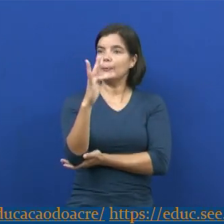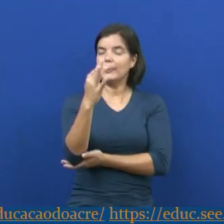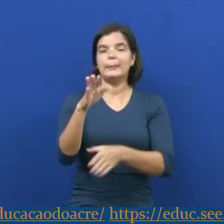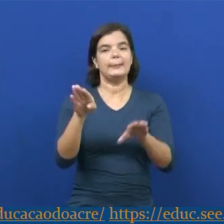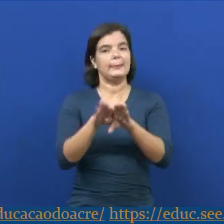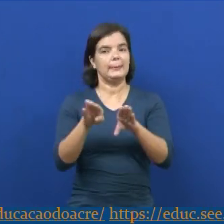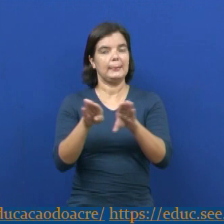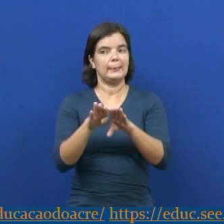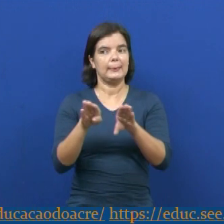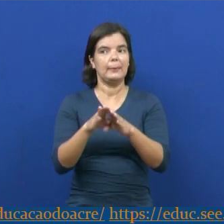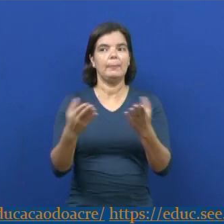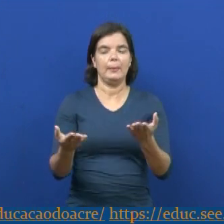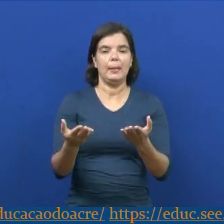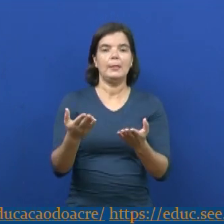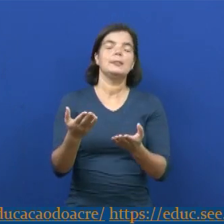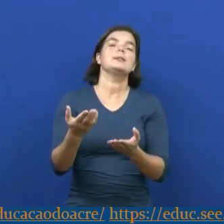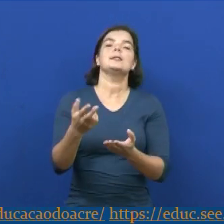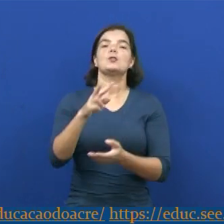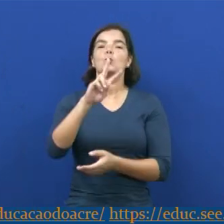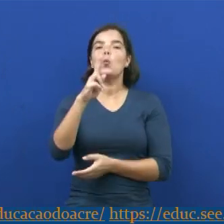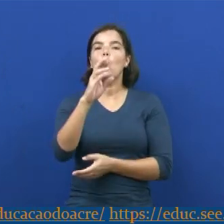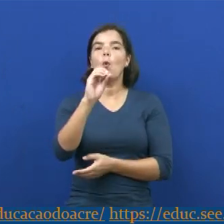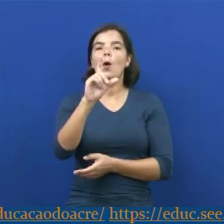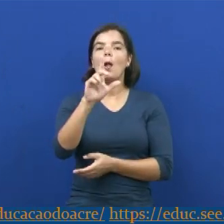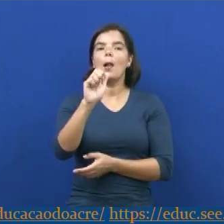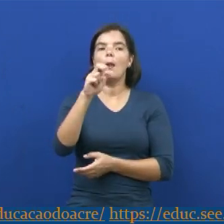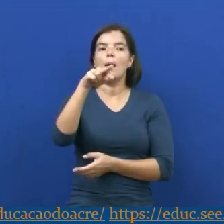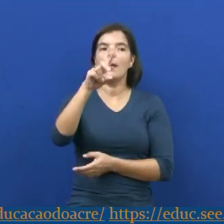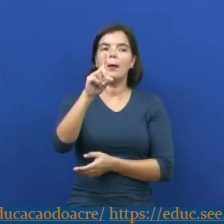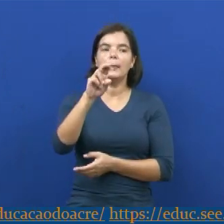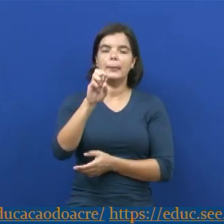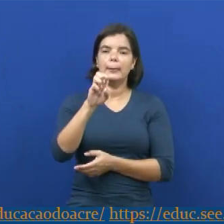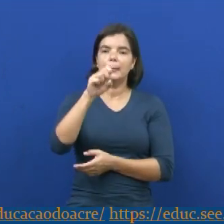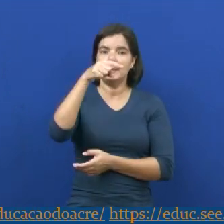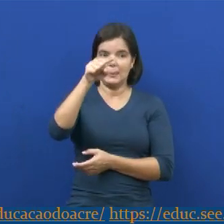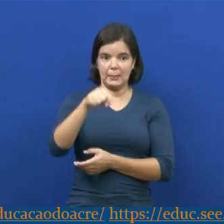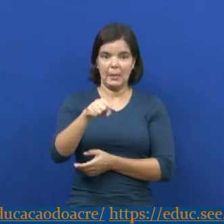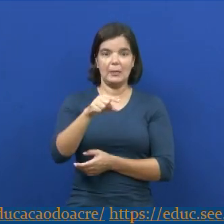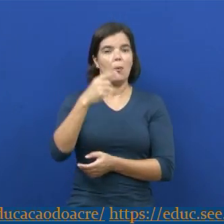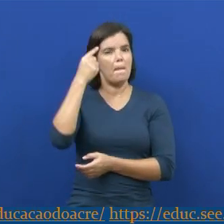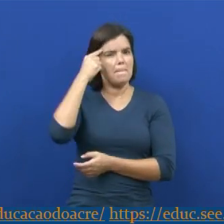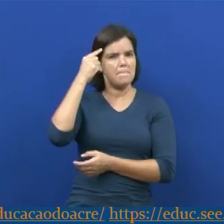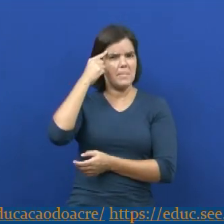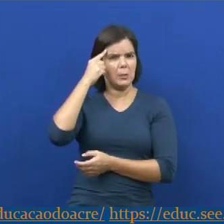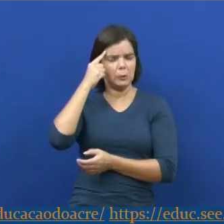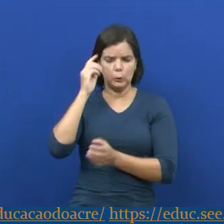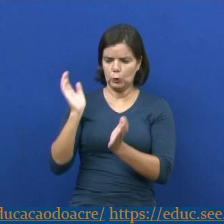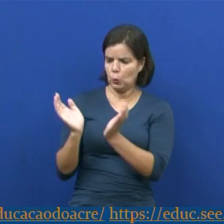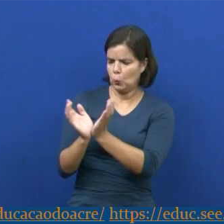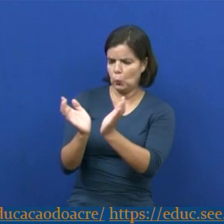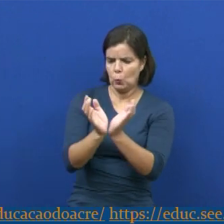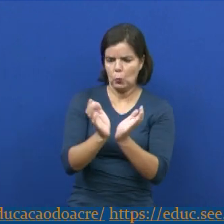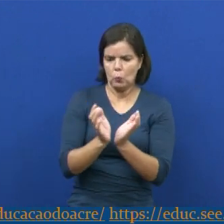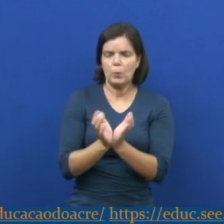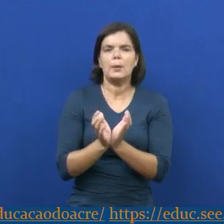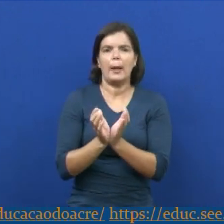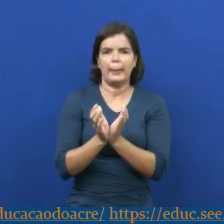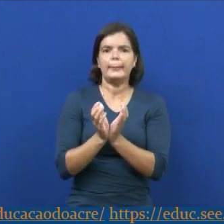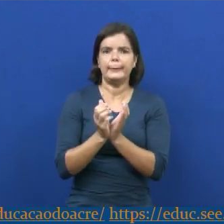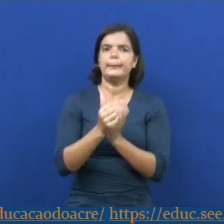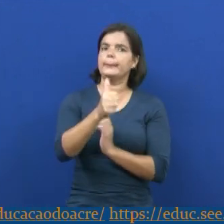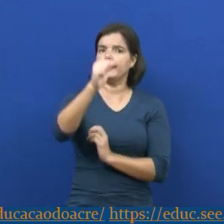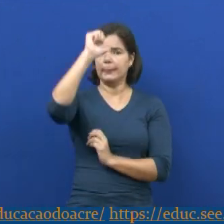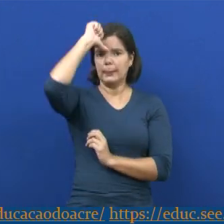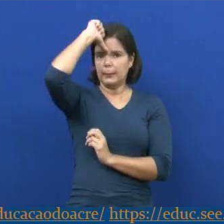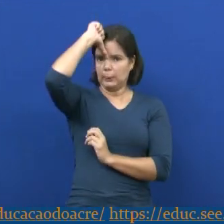e também os holandeses, eles pensavam, vamos estar aqui, vamos criar as companhias nas Índias, só